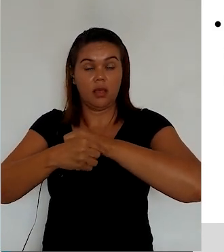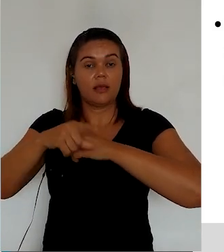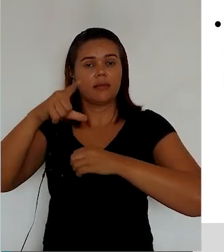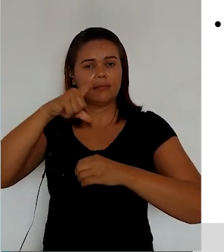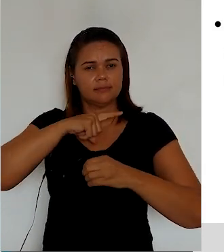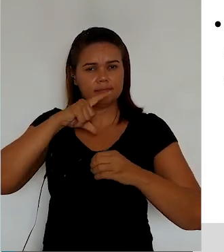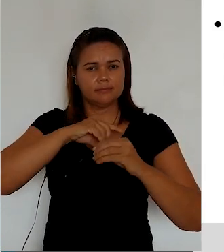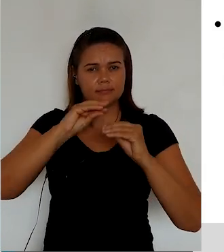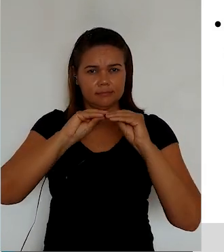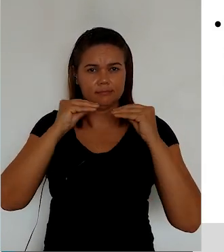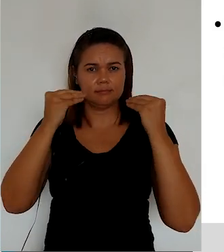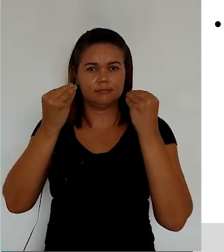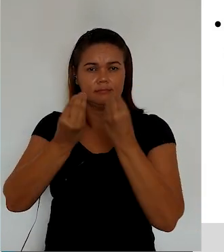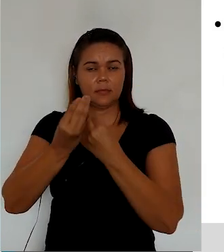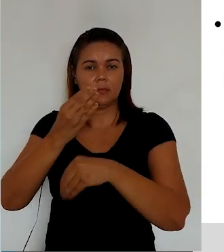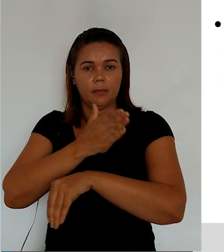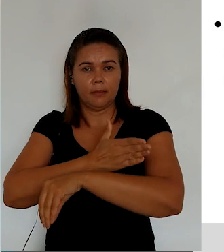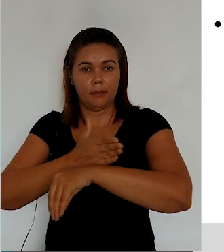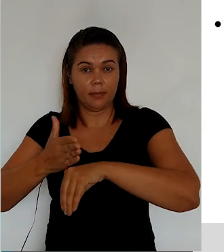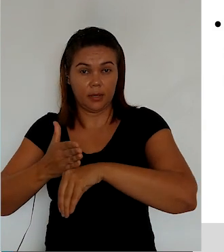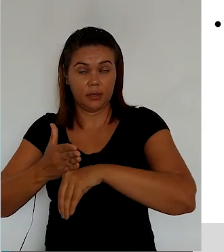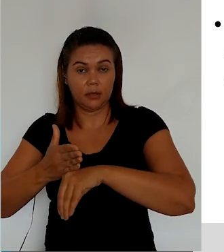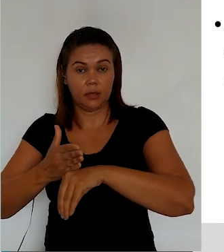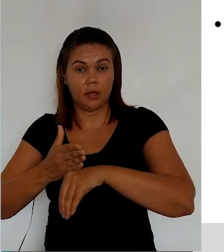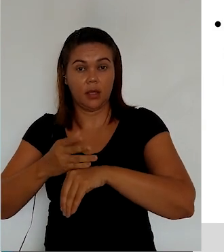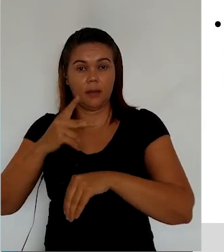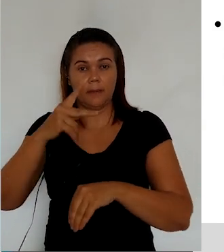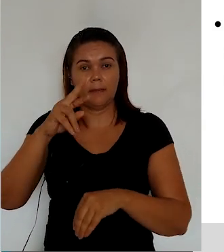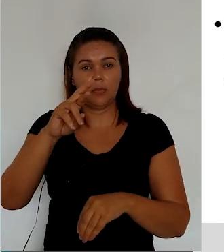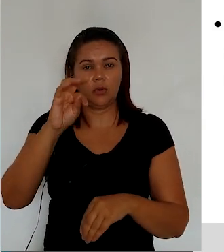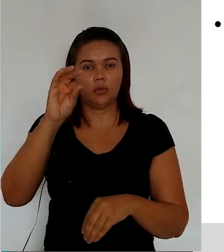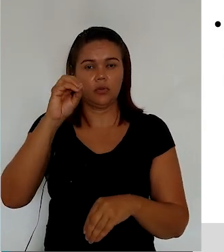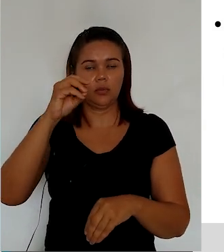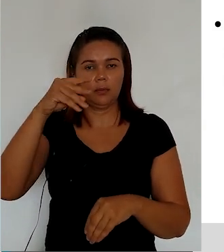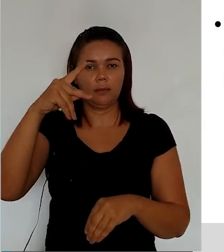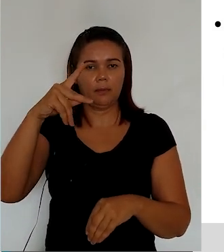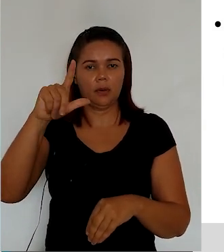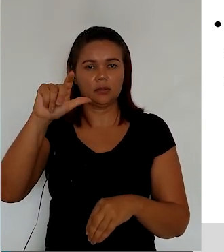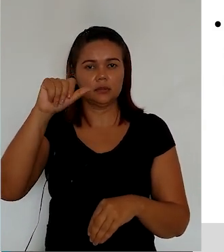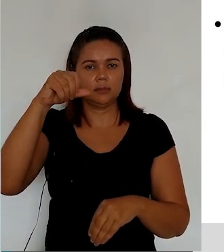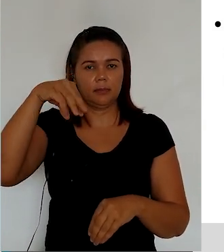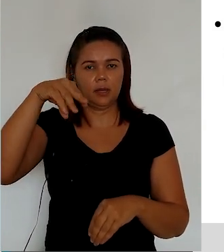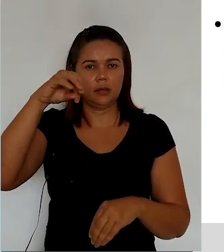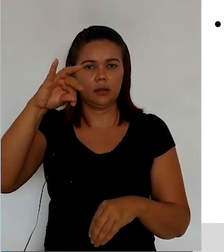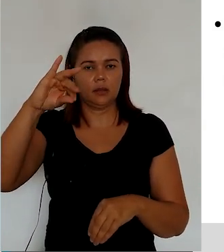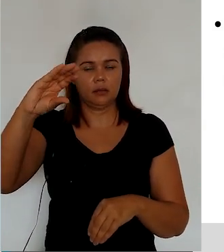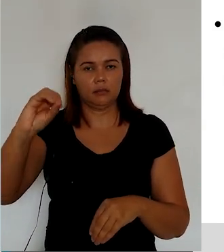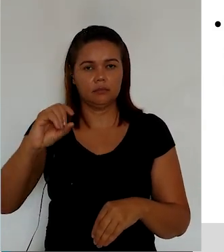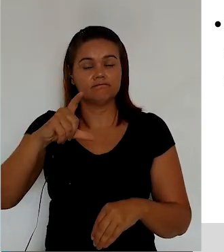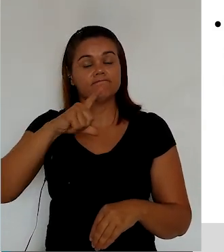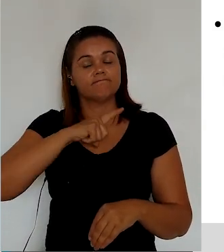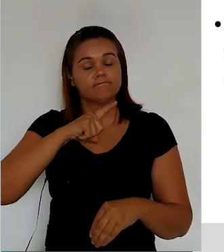e protoplasmático, presente na substância cinzenta.